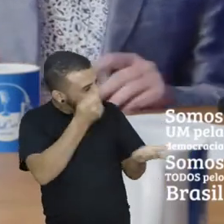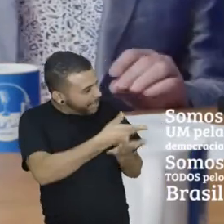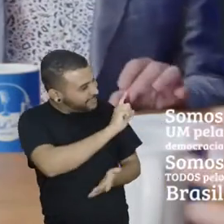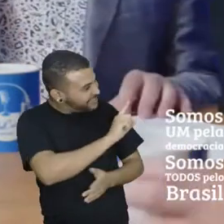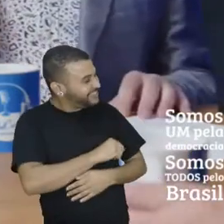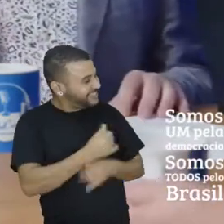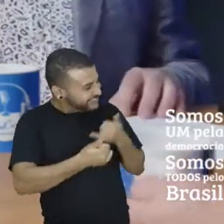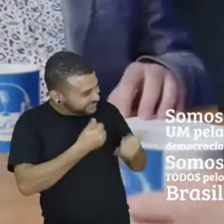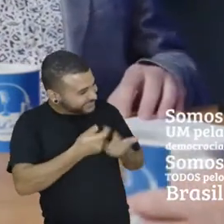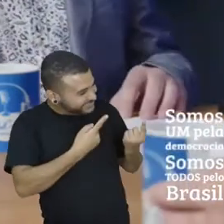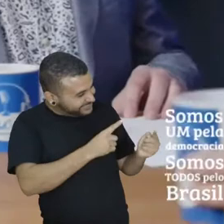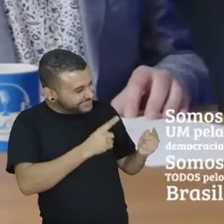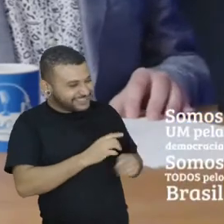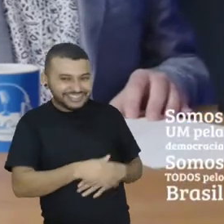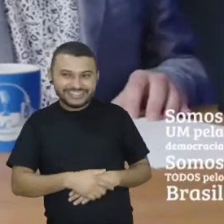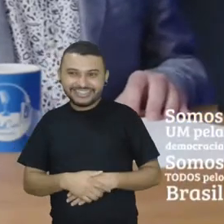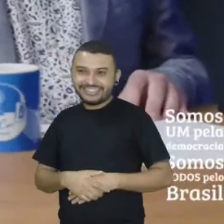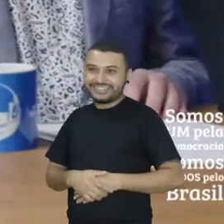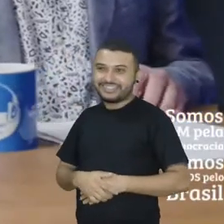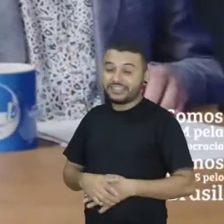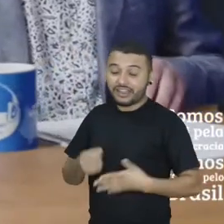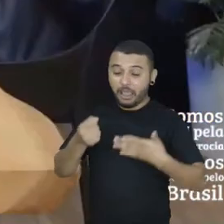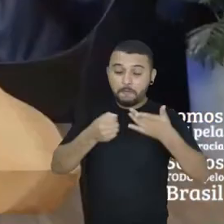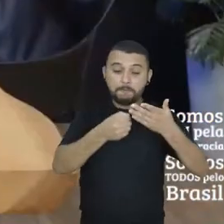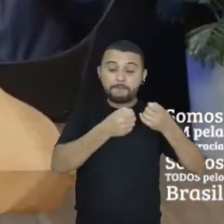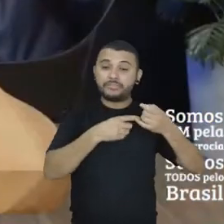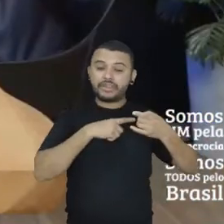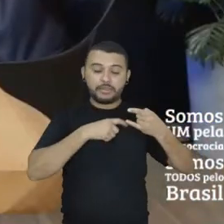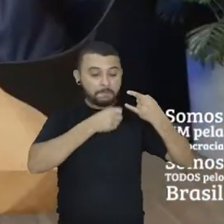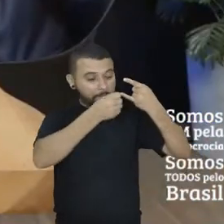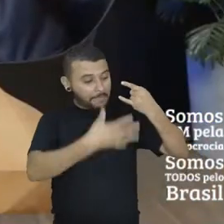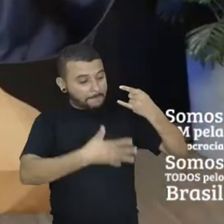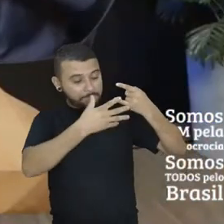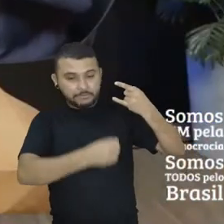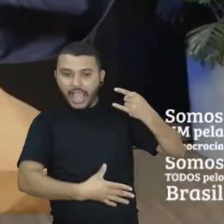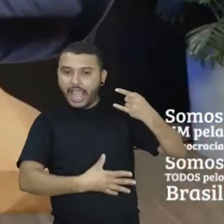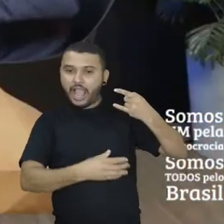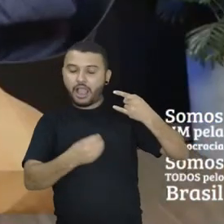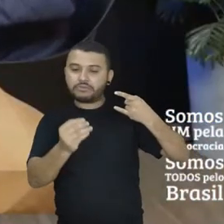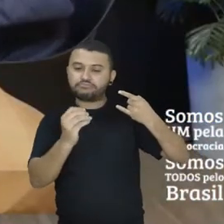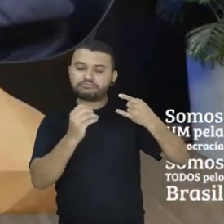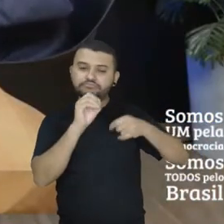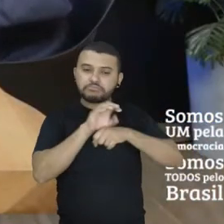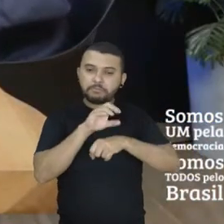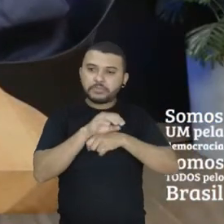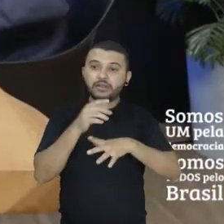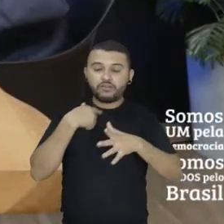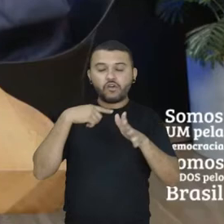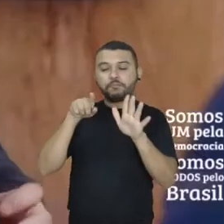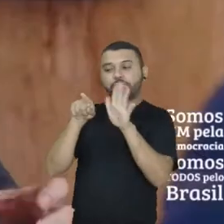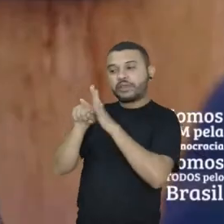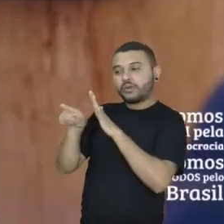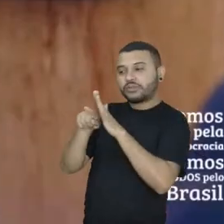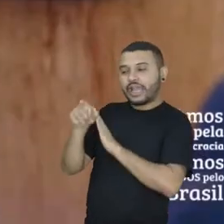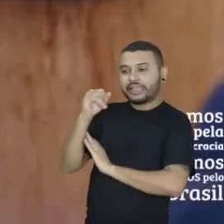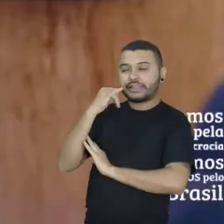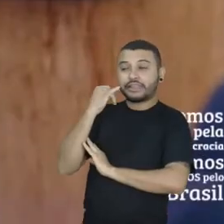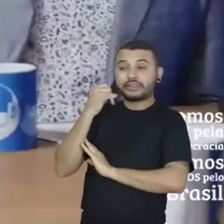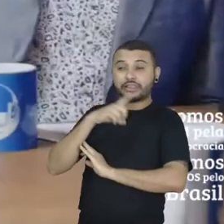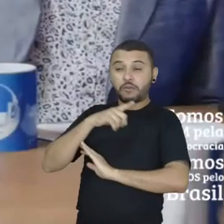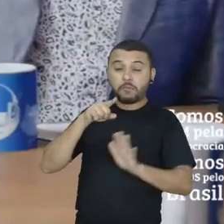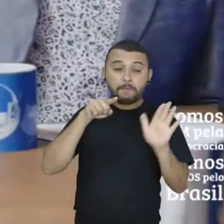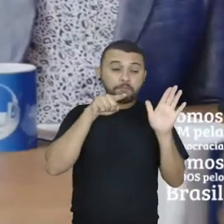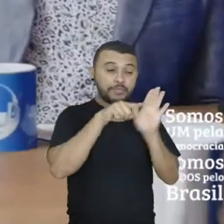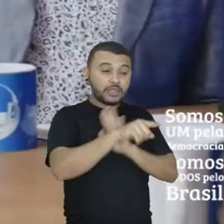alto, altíssimo. Está um furdunço aqui nos comentários, saudando o governador Alckmin. E uma pergunta muito interessante aqui do